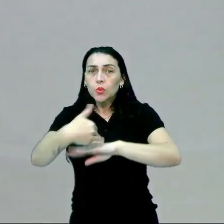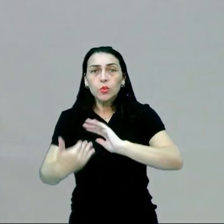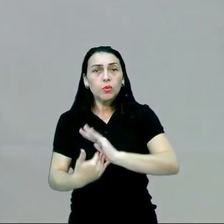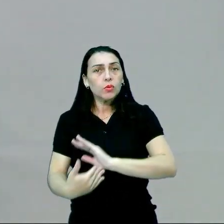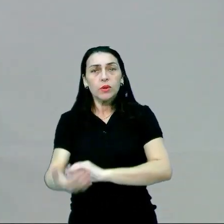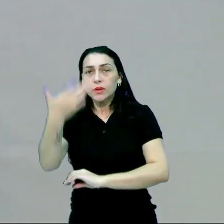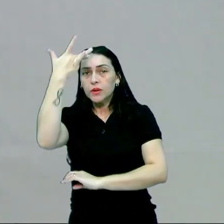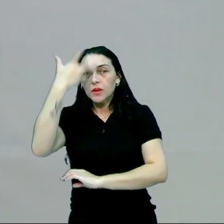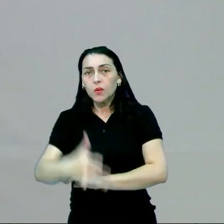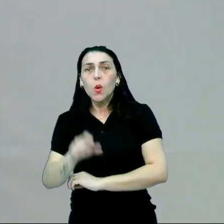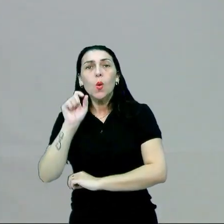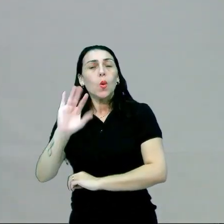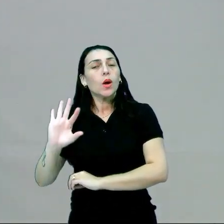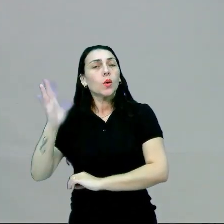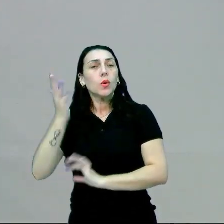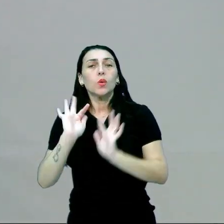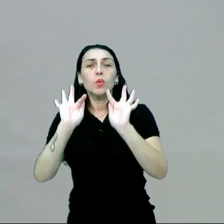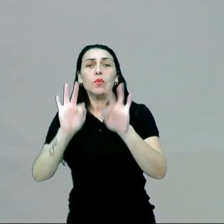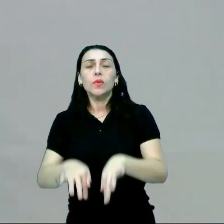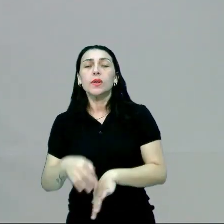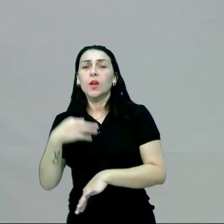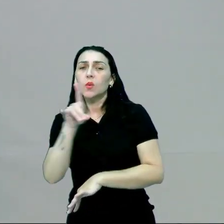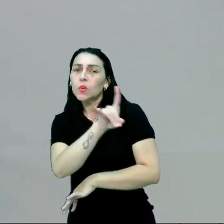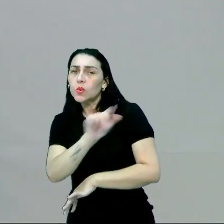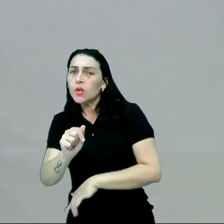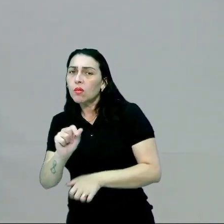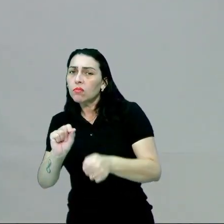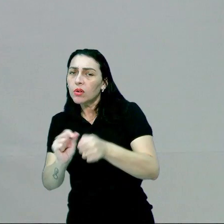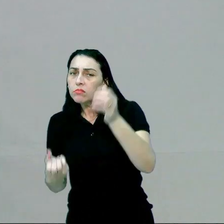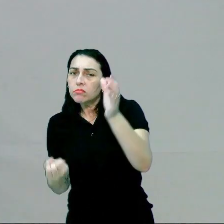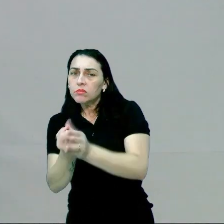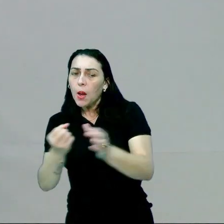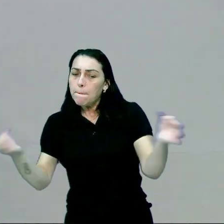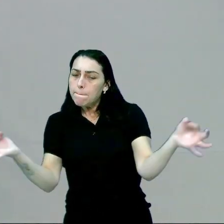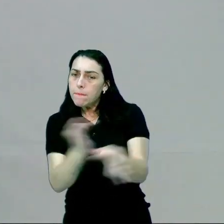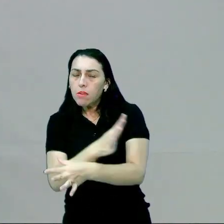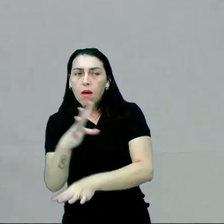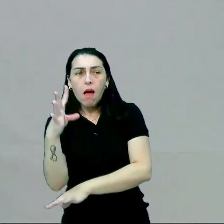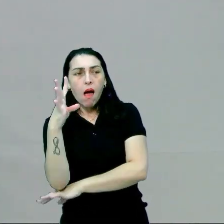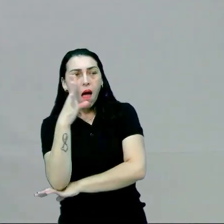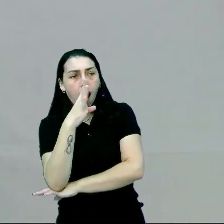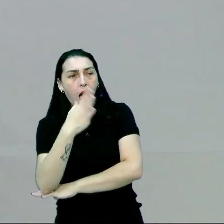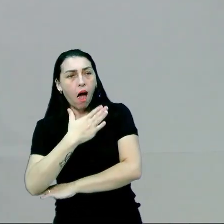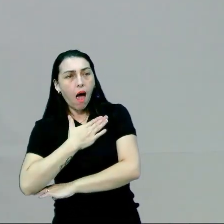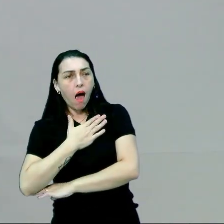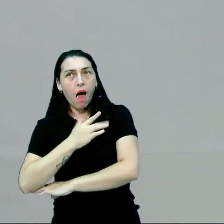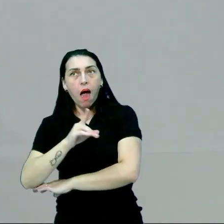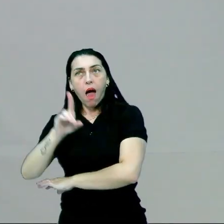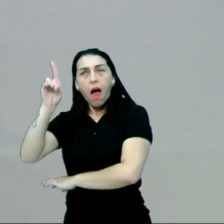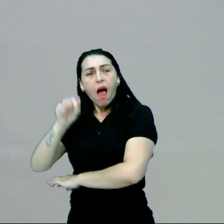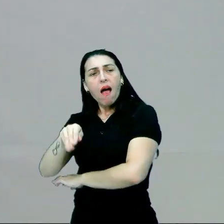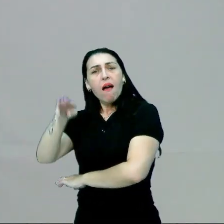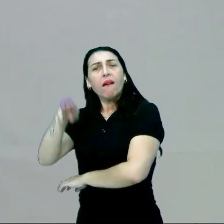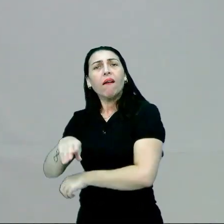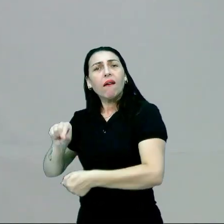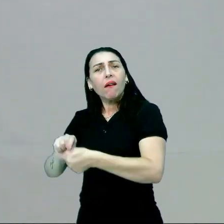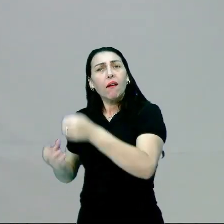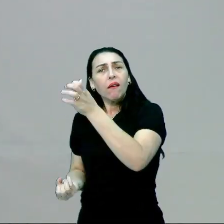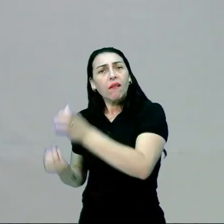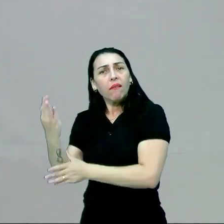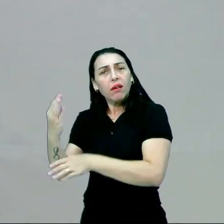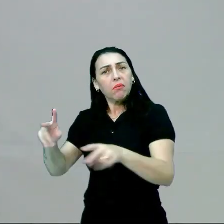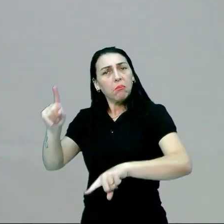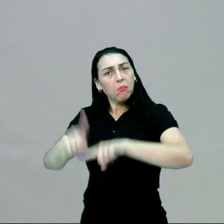Então, o que acontece? Chega no final do dia, eu vejo uma moto produzida e eu fico admirado. Meu Deus, quem foi que produziu